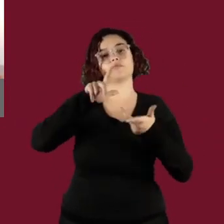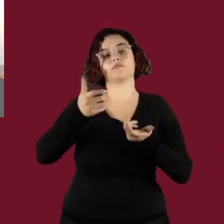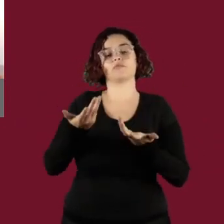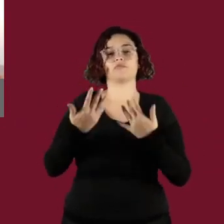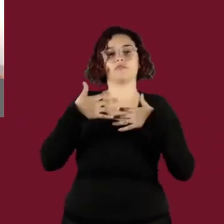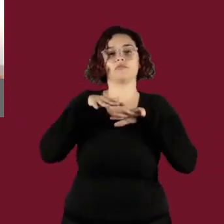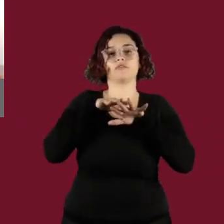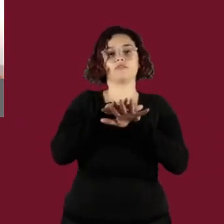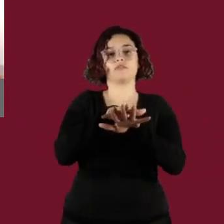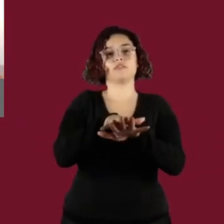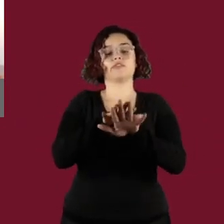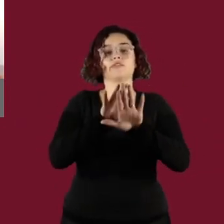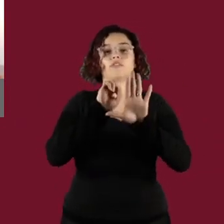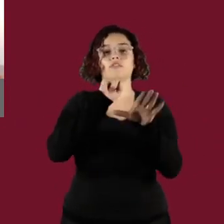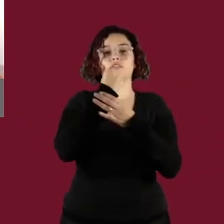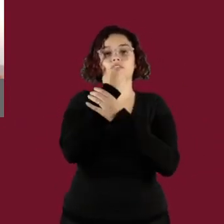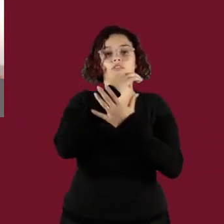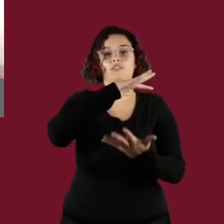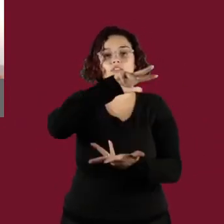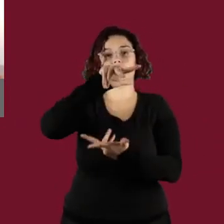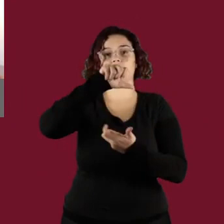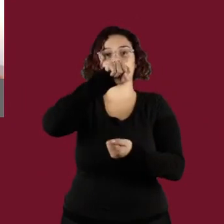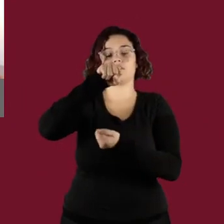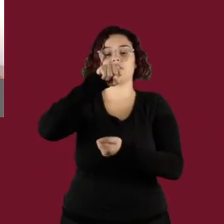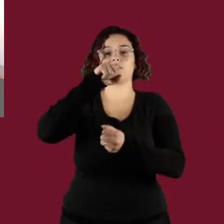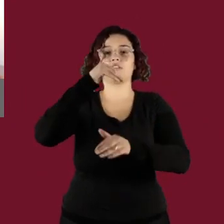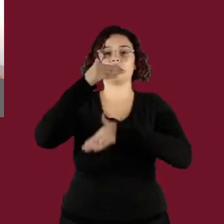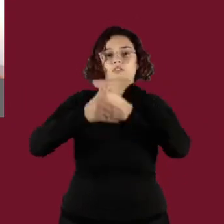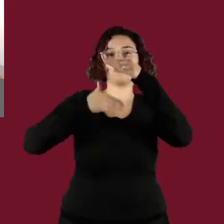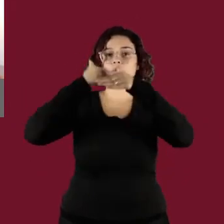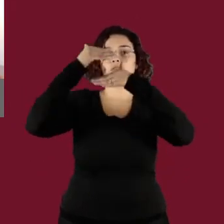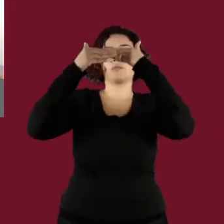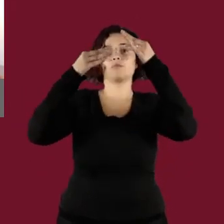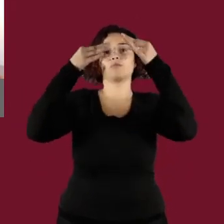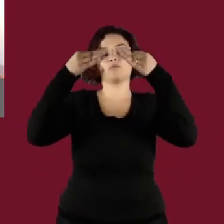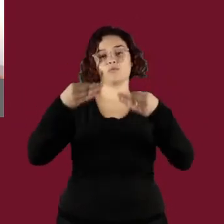mais sustentável, um mundo mais próspero e mais justo para todos.